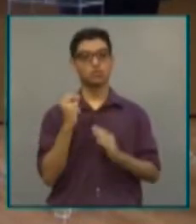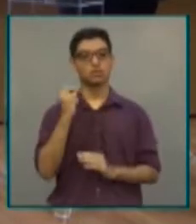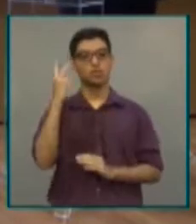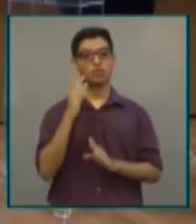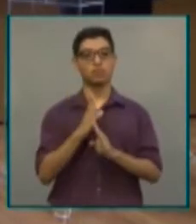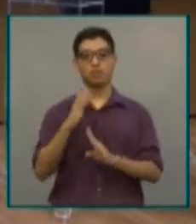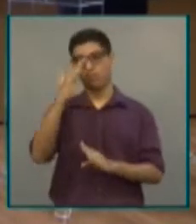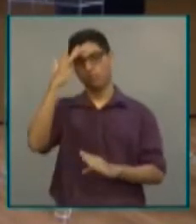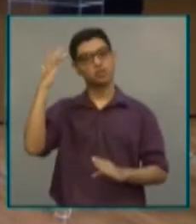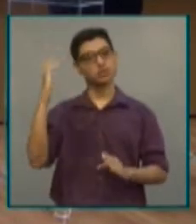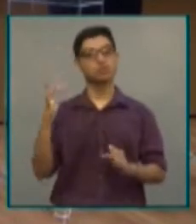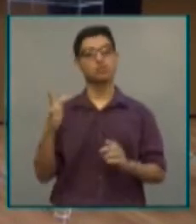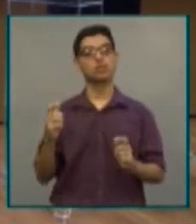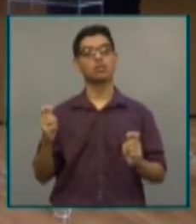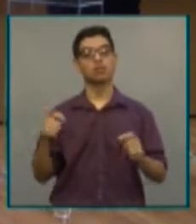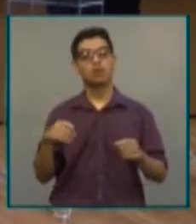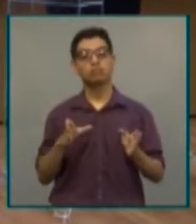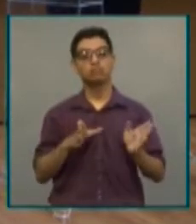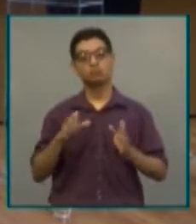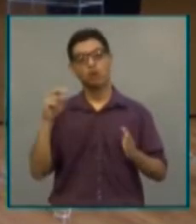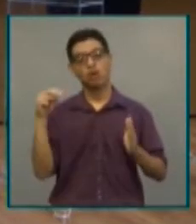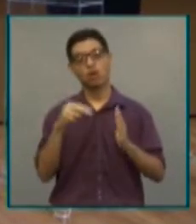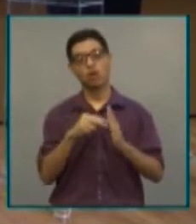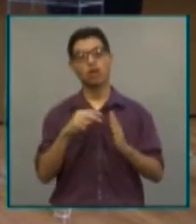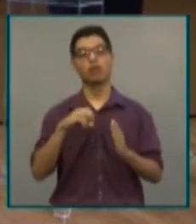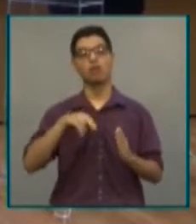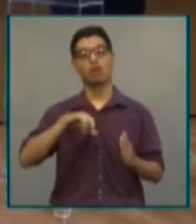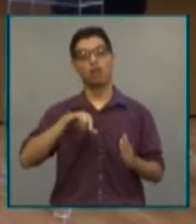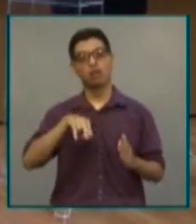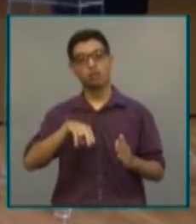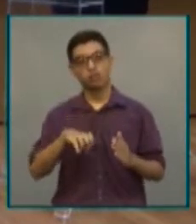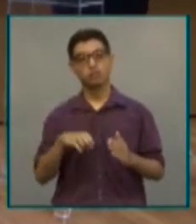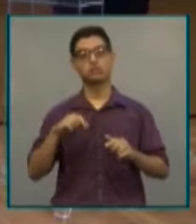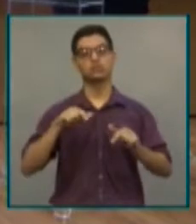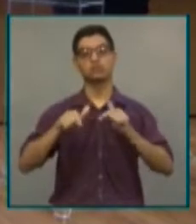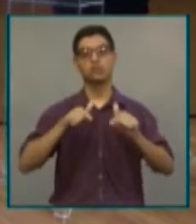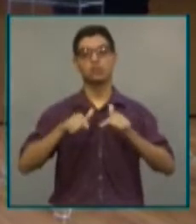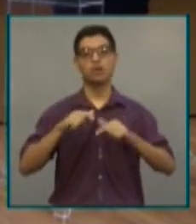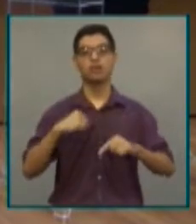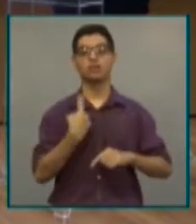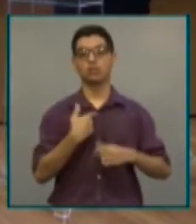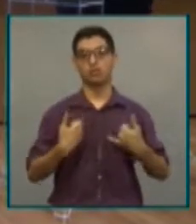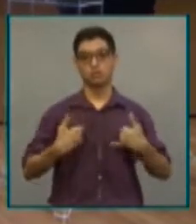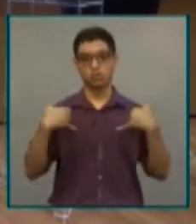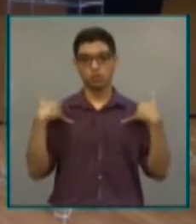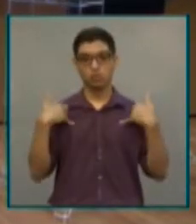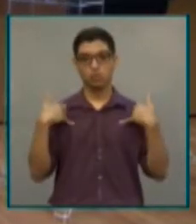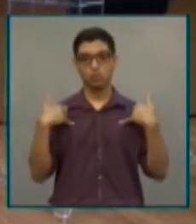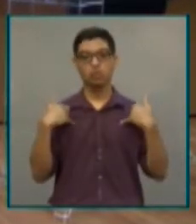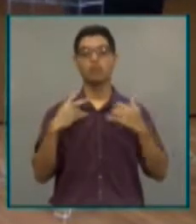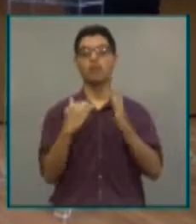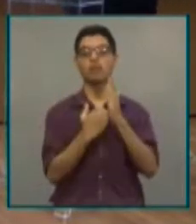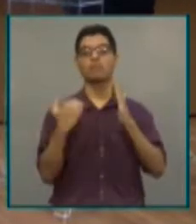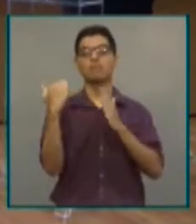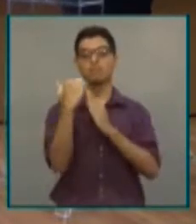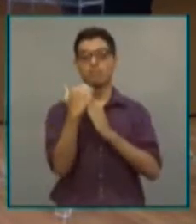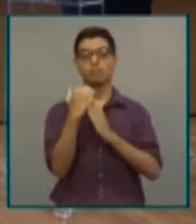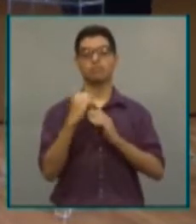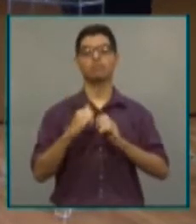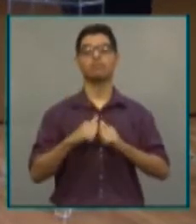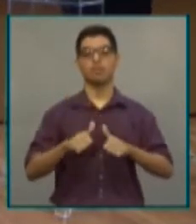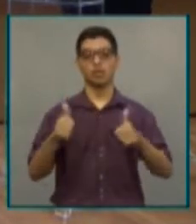possa acompanhar online o nosso trabalho. Tenho certeza. Temos muito orgulho do que fizemos, iremos fazer muito mais.